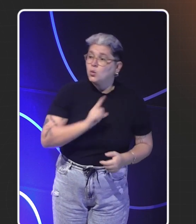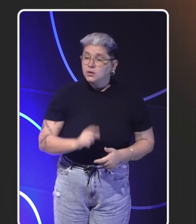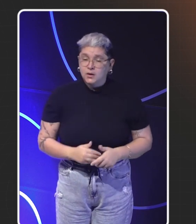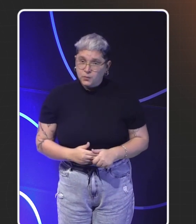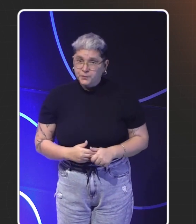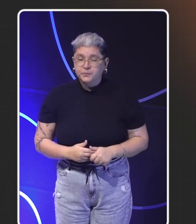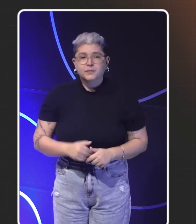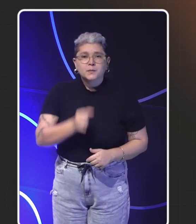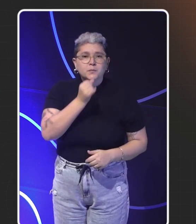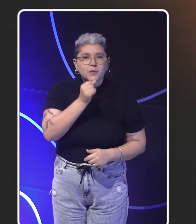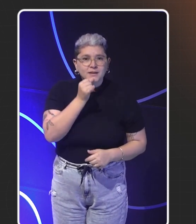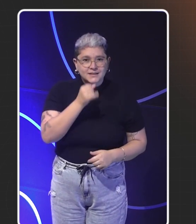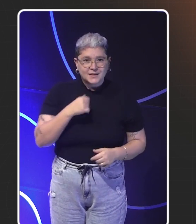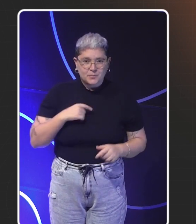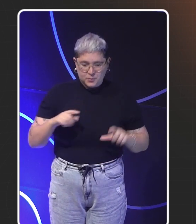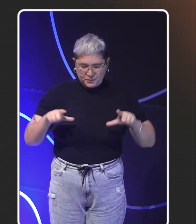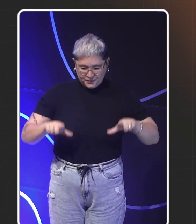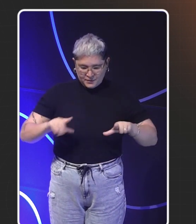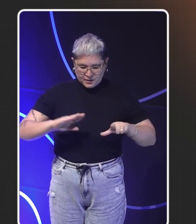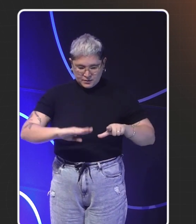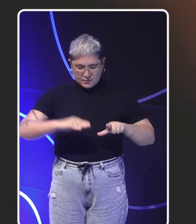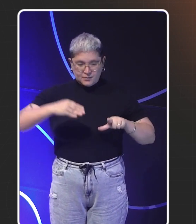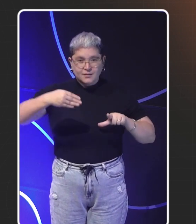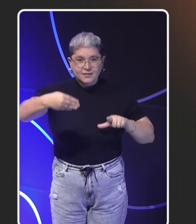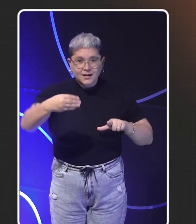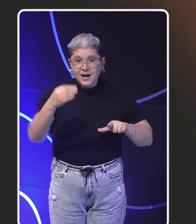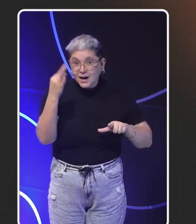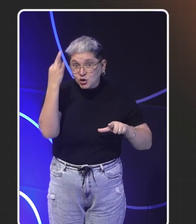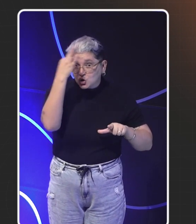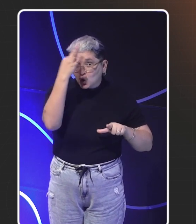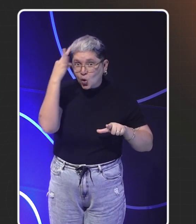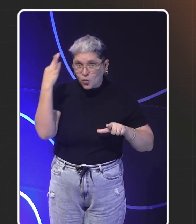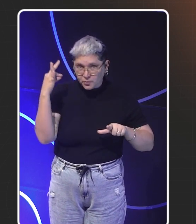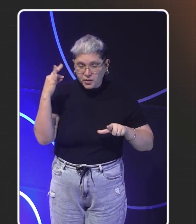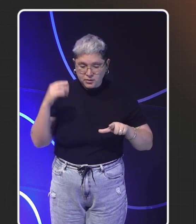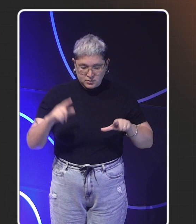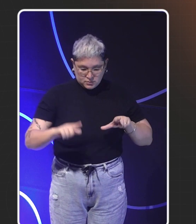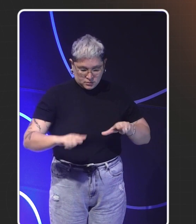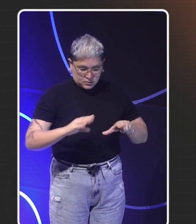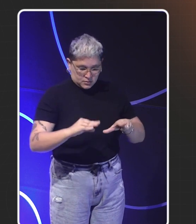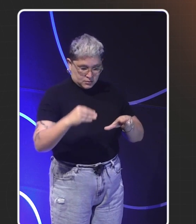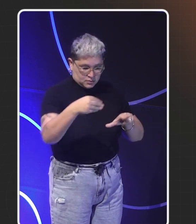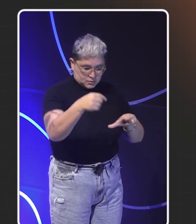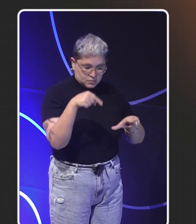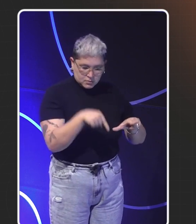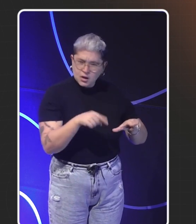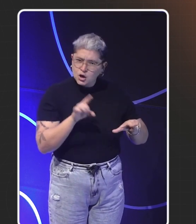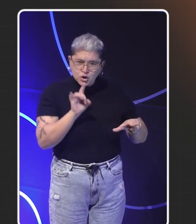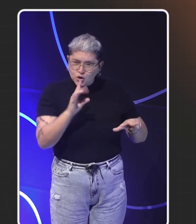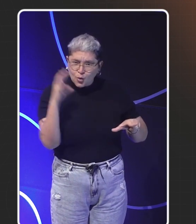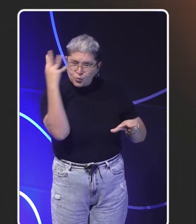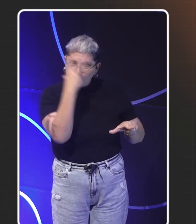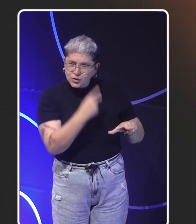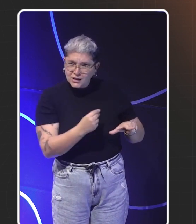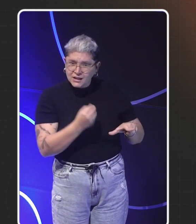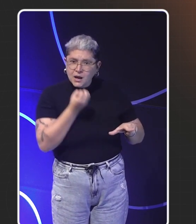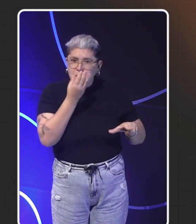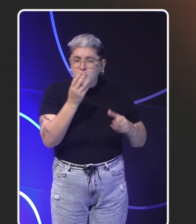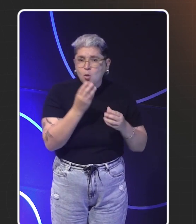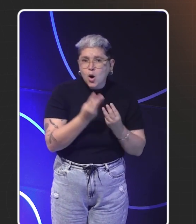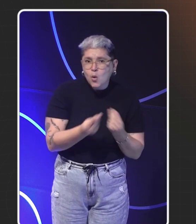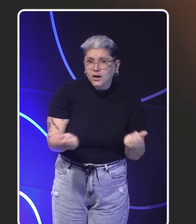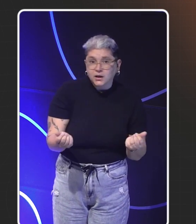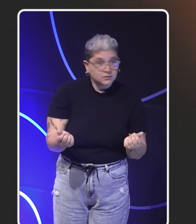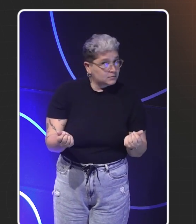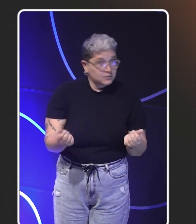exemplo, uma paleta de maquiagem, uma paleta de sombra, para mim não é importante só que ela seja bonita ou boa, para mim é importante